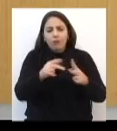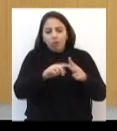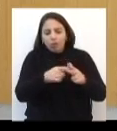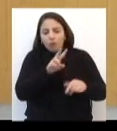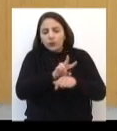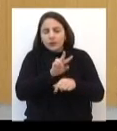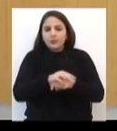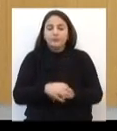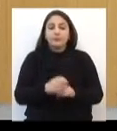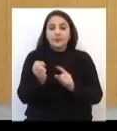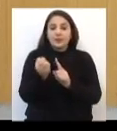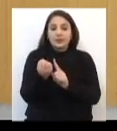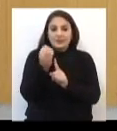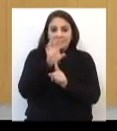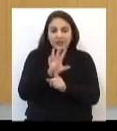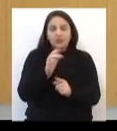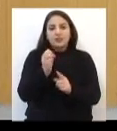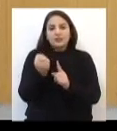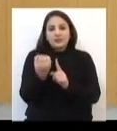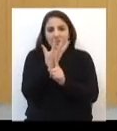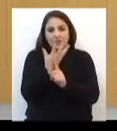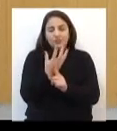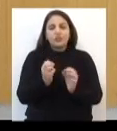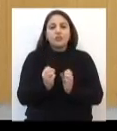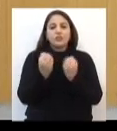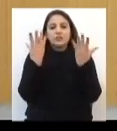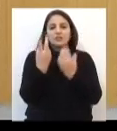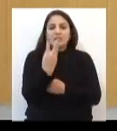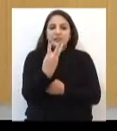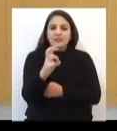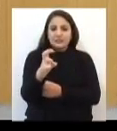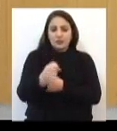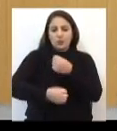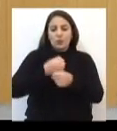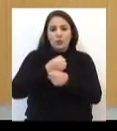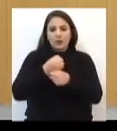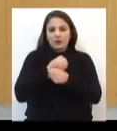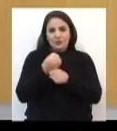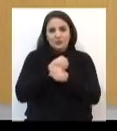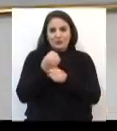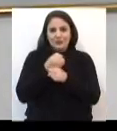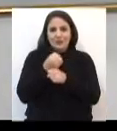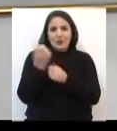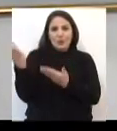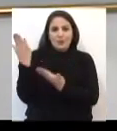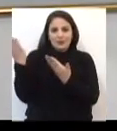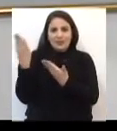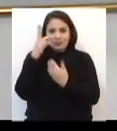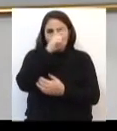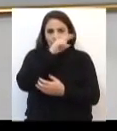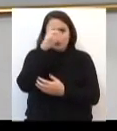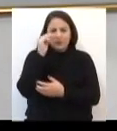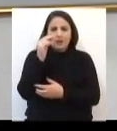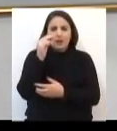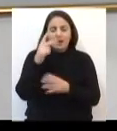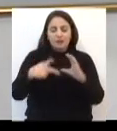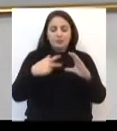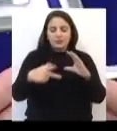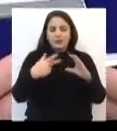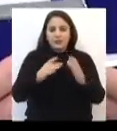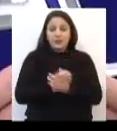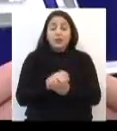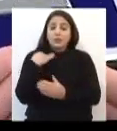Sicredi Planalto Médio comemora 35 anos com homenagem do Poder Legislativo. E a gente se sente muito